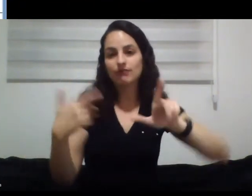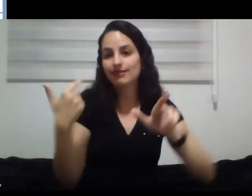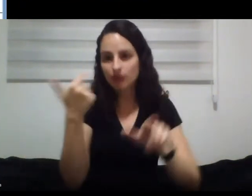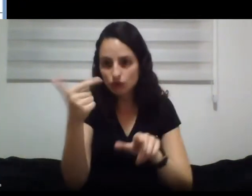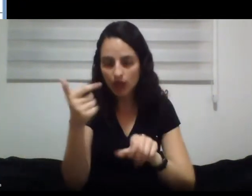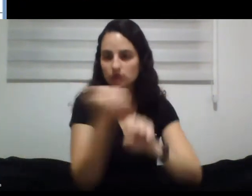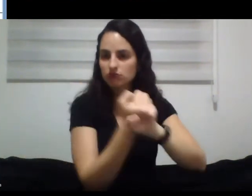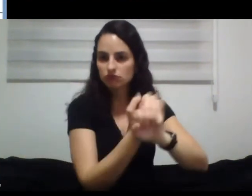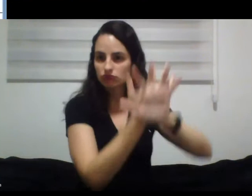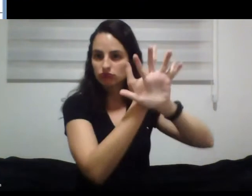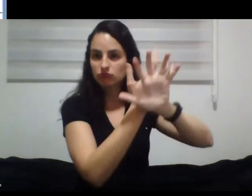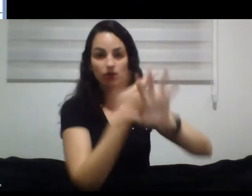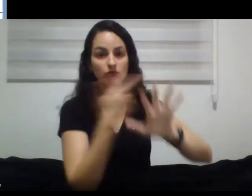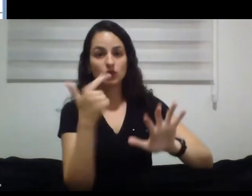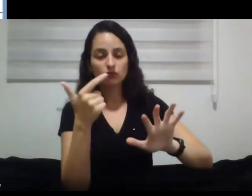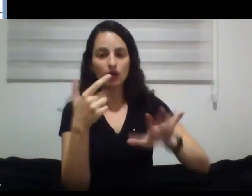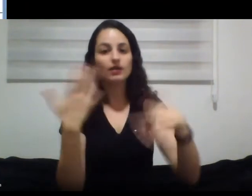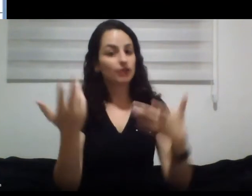Isso,